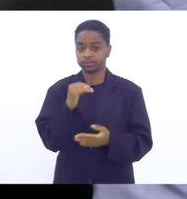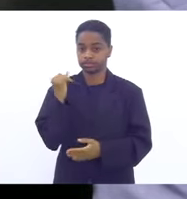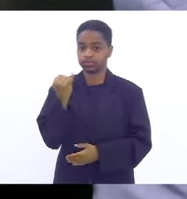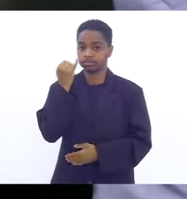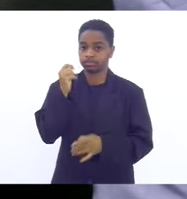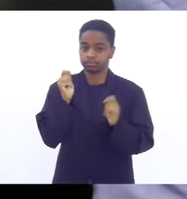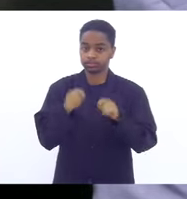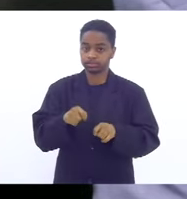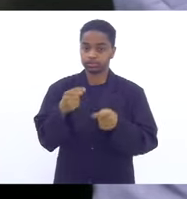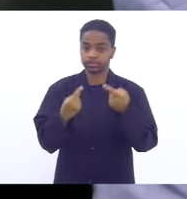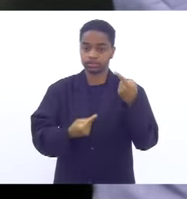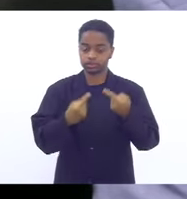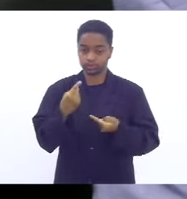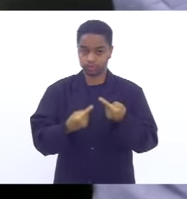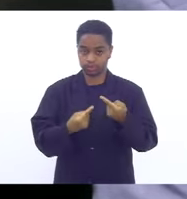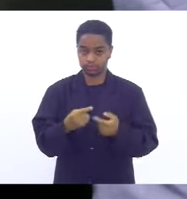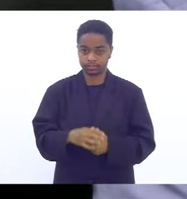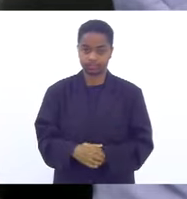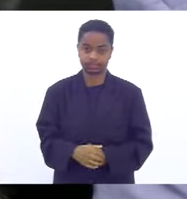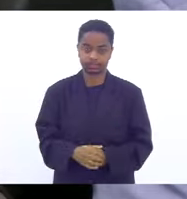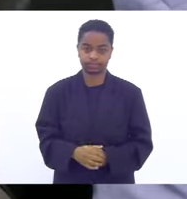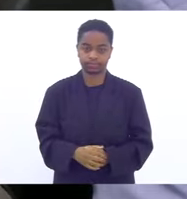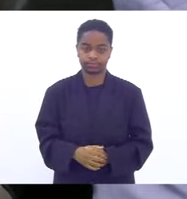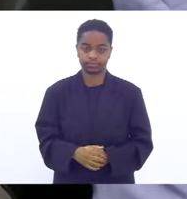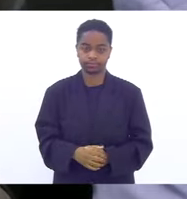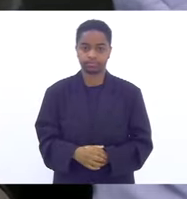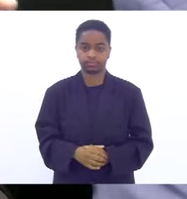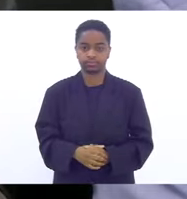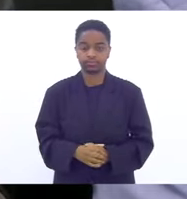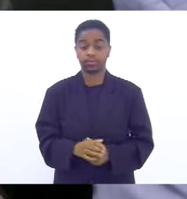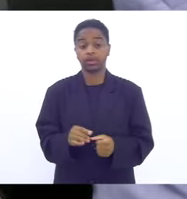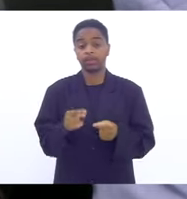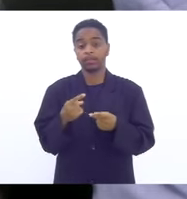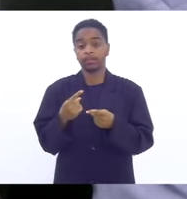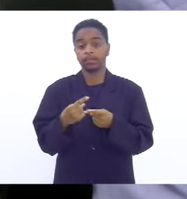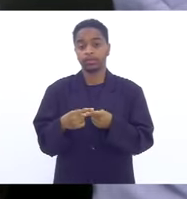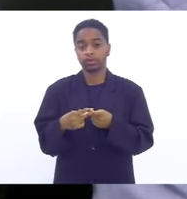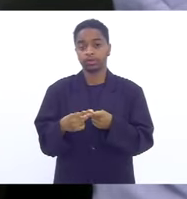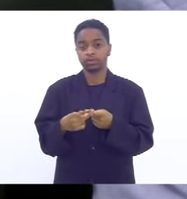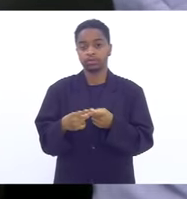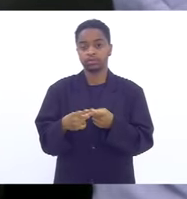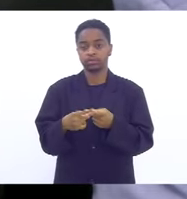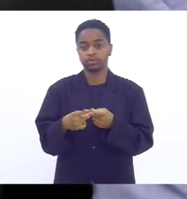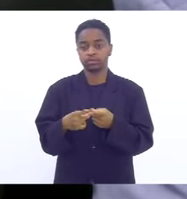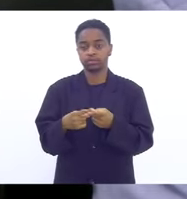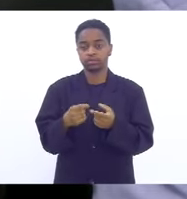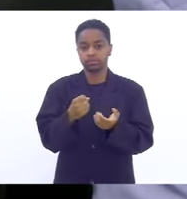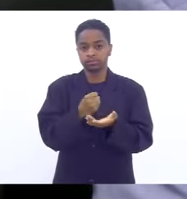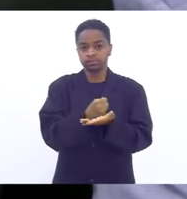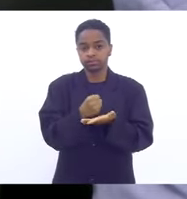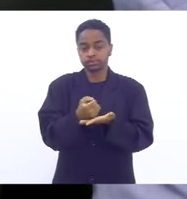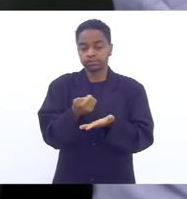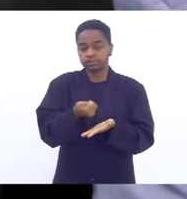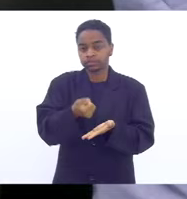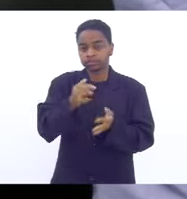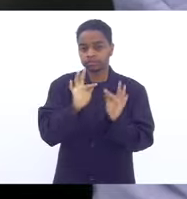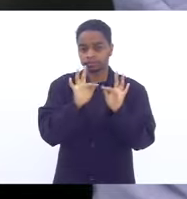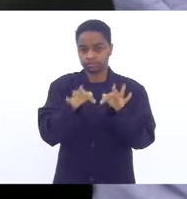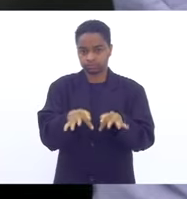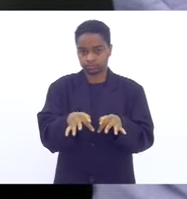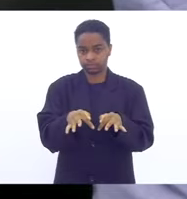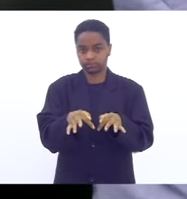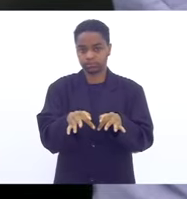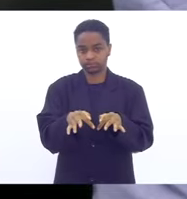fazer esse debate. Por que digo isso? Porque a concessão está no seu término,